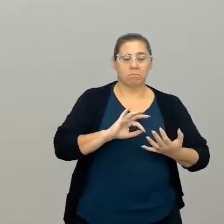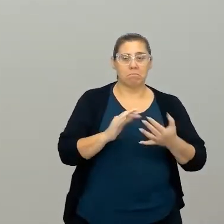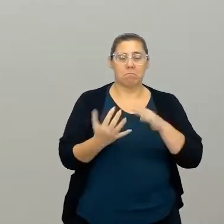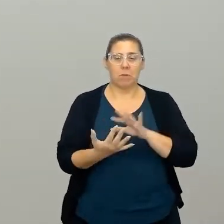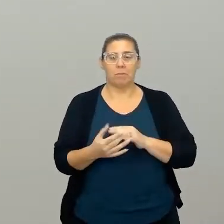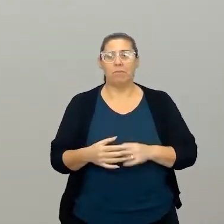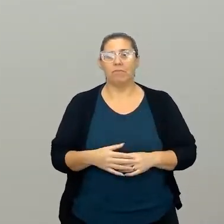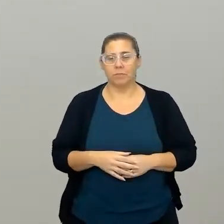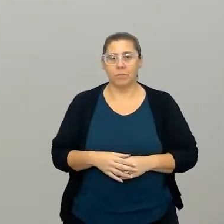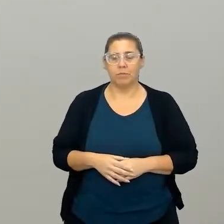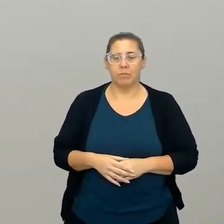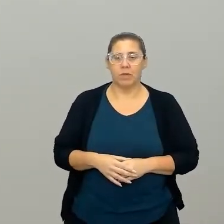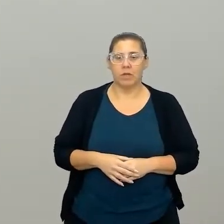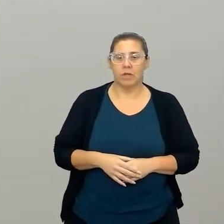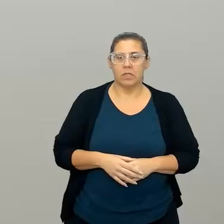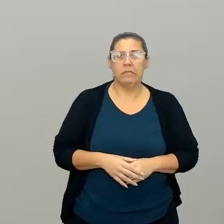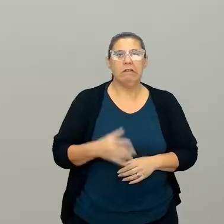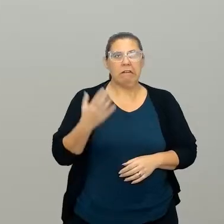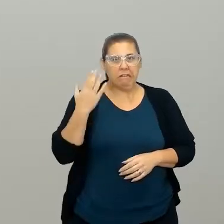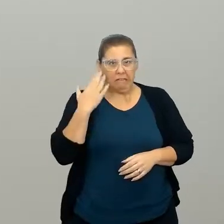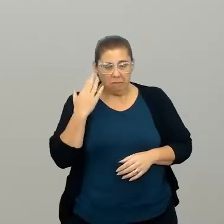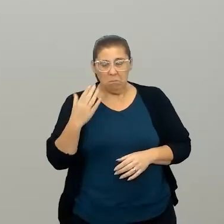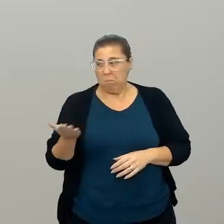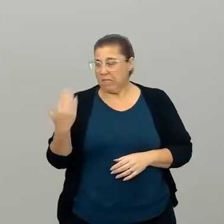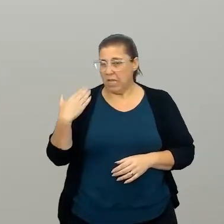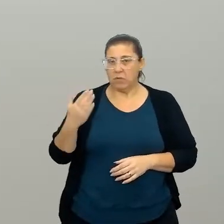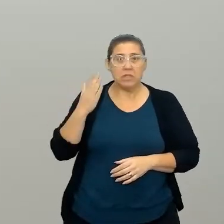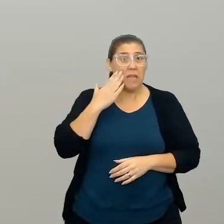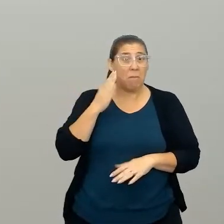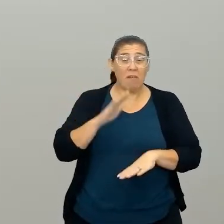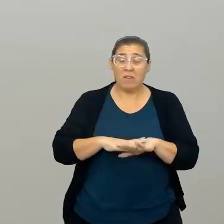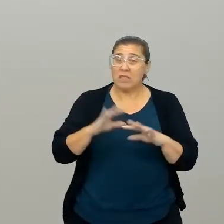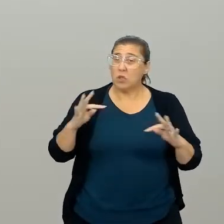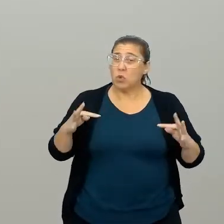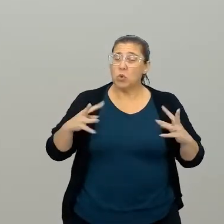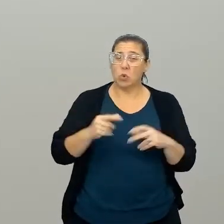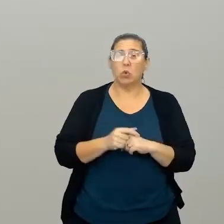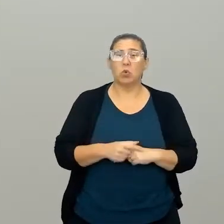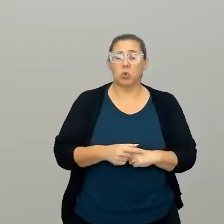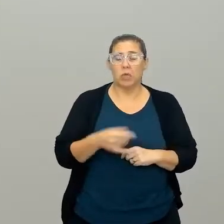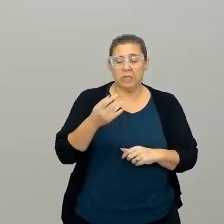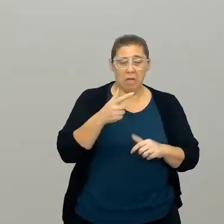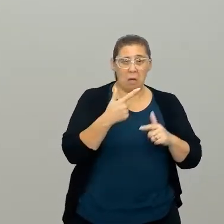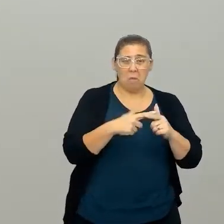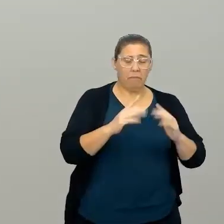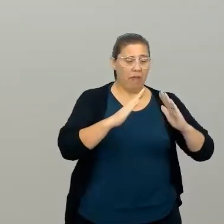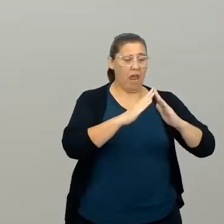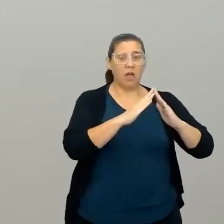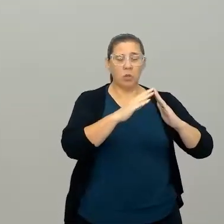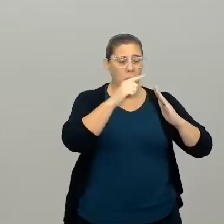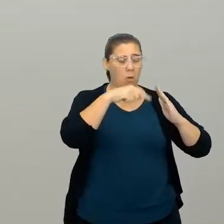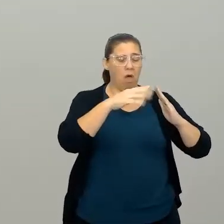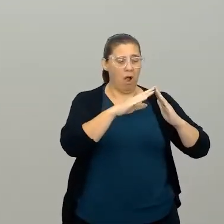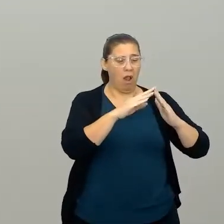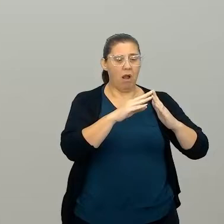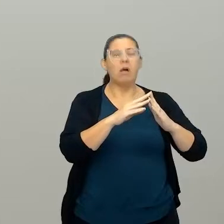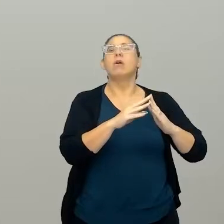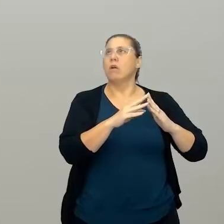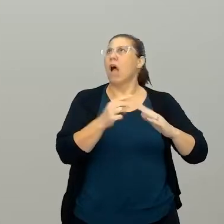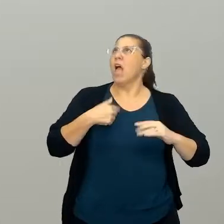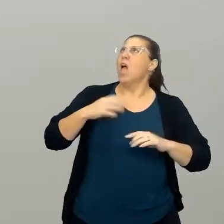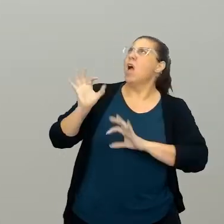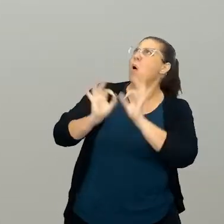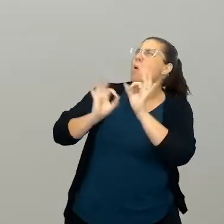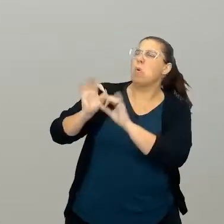galera que sabia fazer de tudo. Quebrava telhado, o pessoal arrumava. Dava problema no encanamento, o pessoal arrumava. Dava problema no carro,